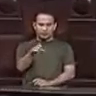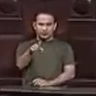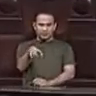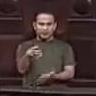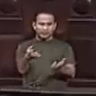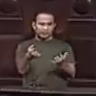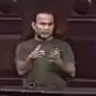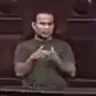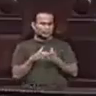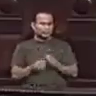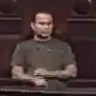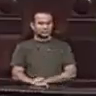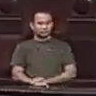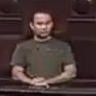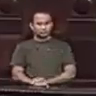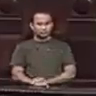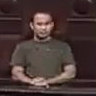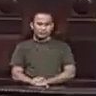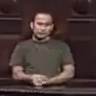barra.